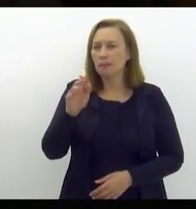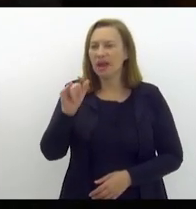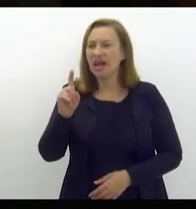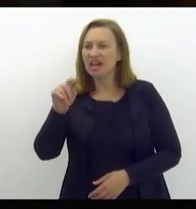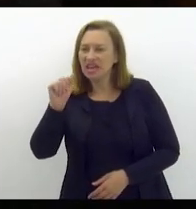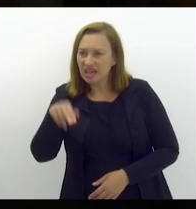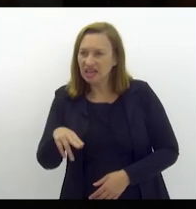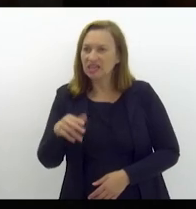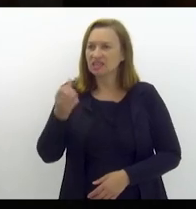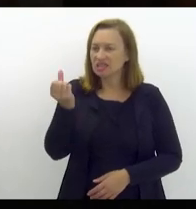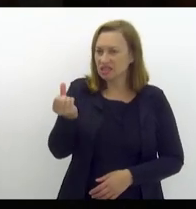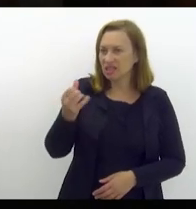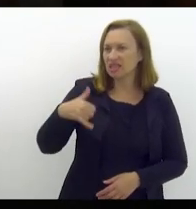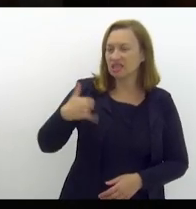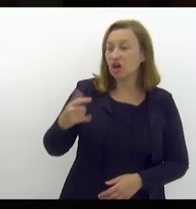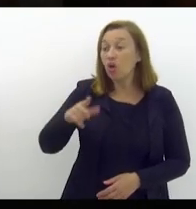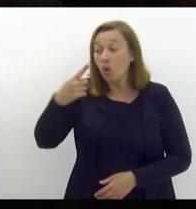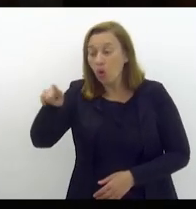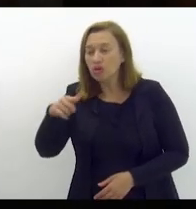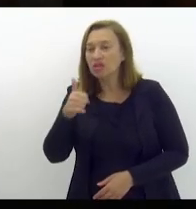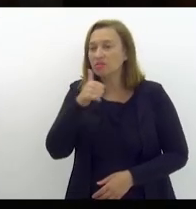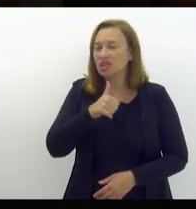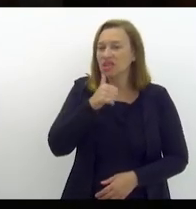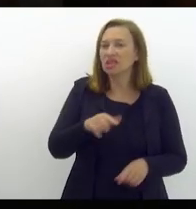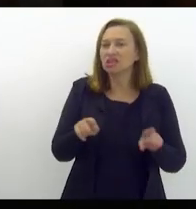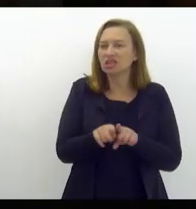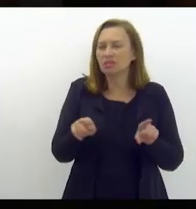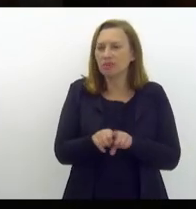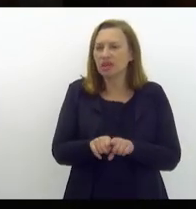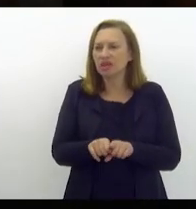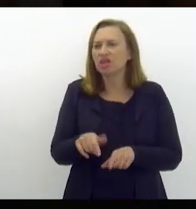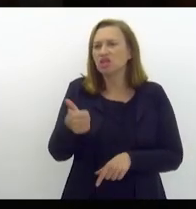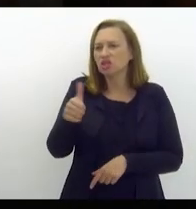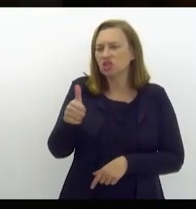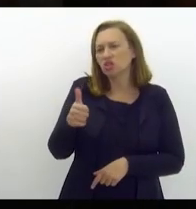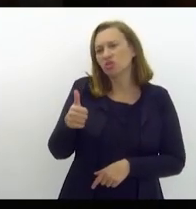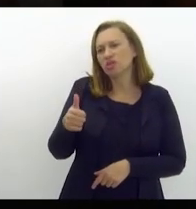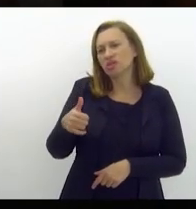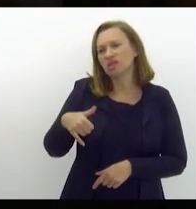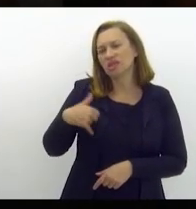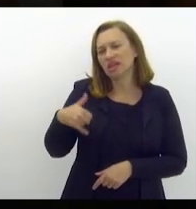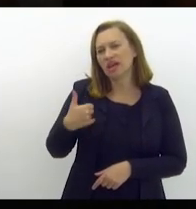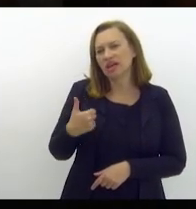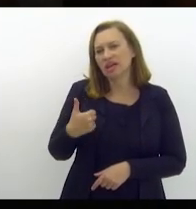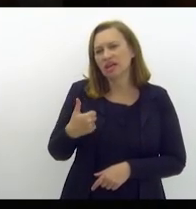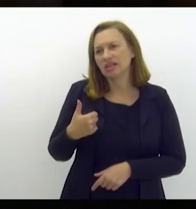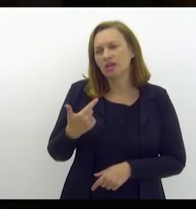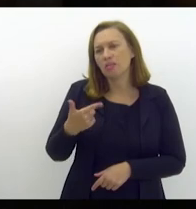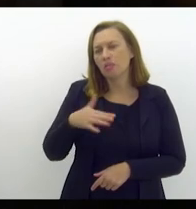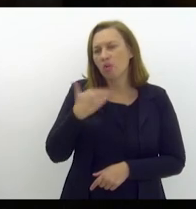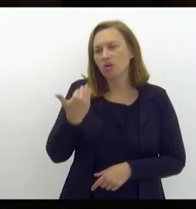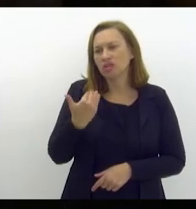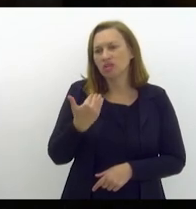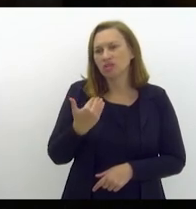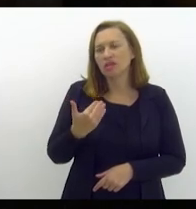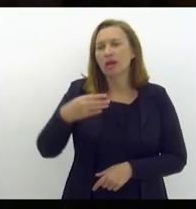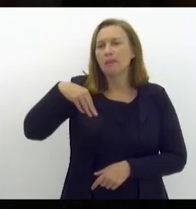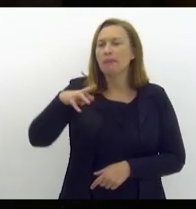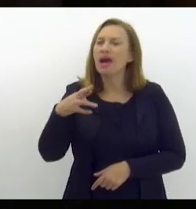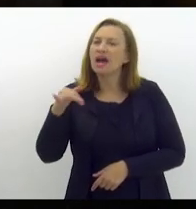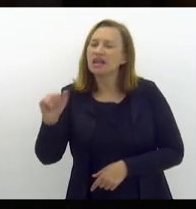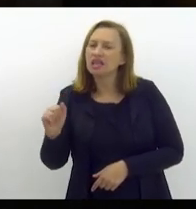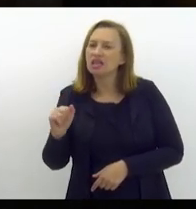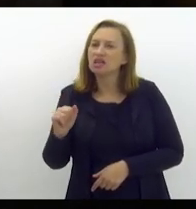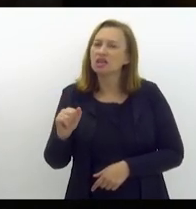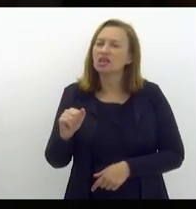anos, também teve uma outra menina de 11 anos baleada. Maria Júlia, de 1